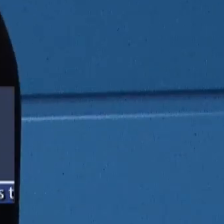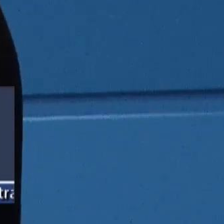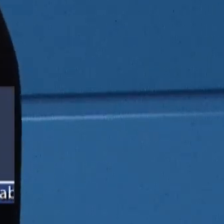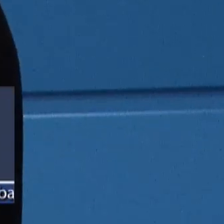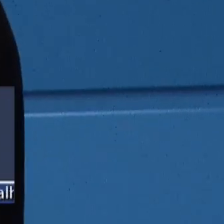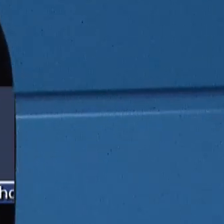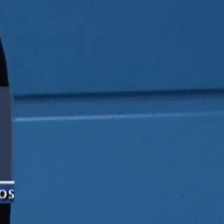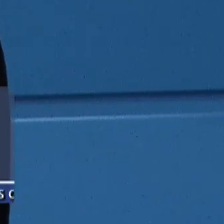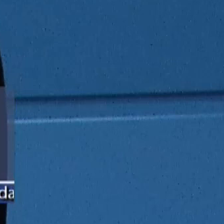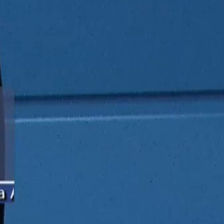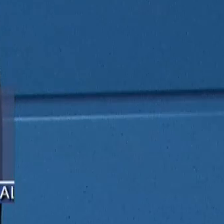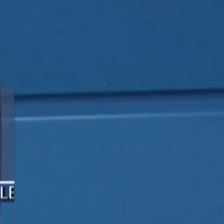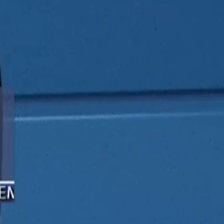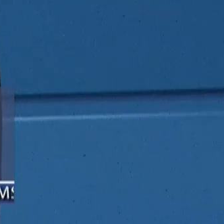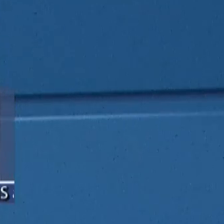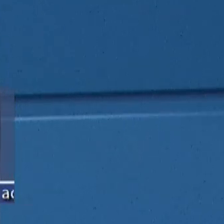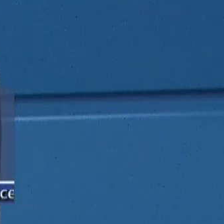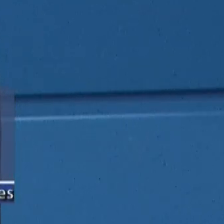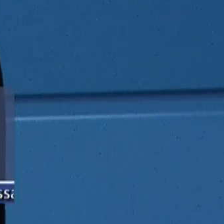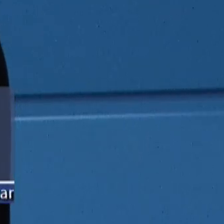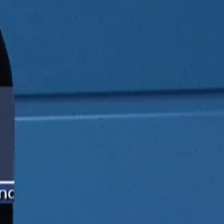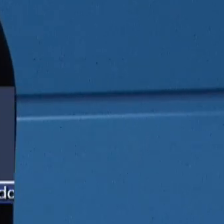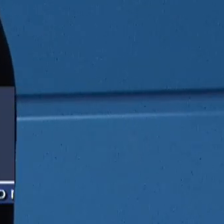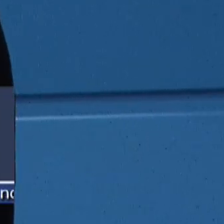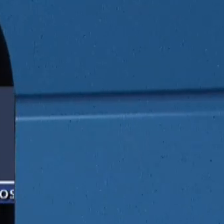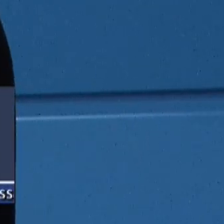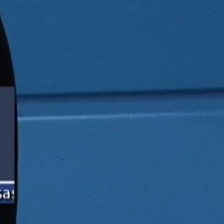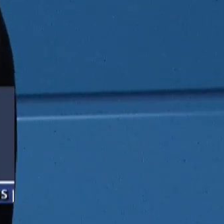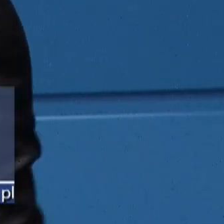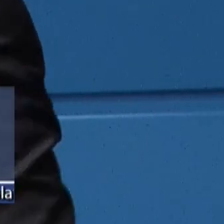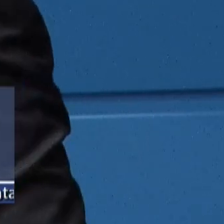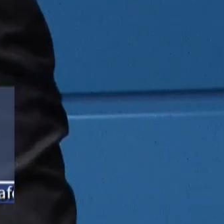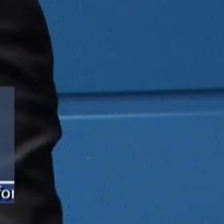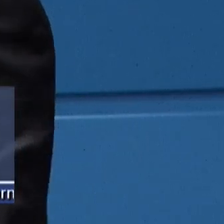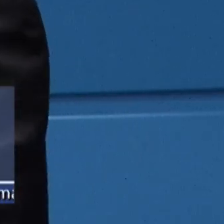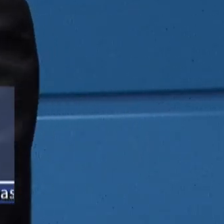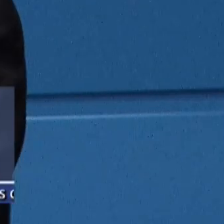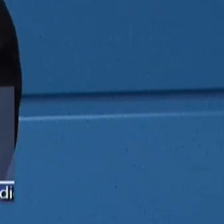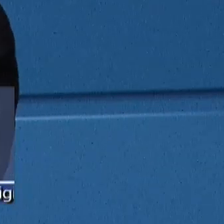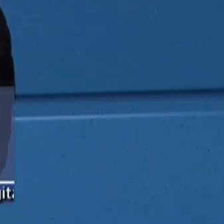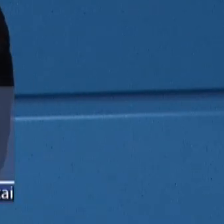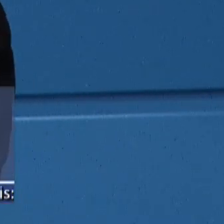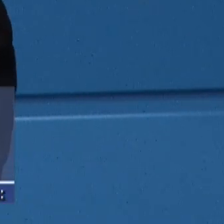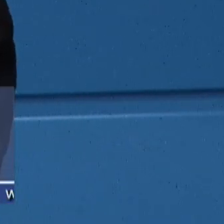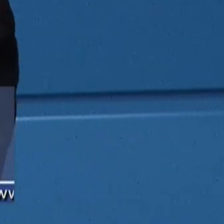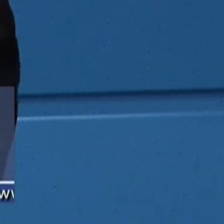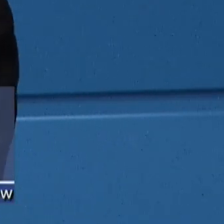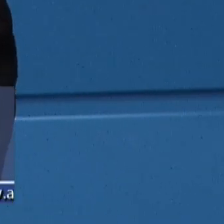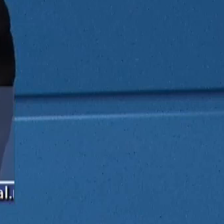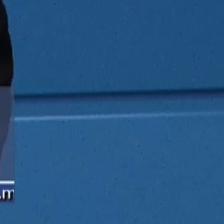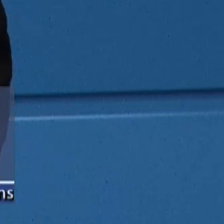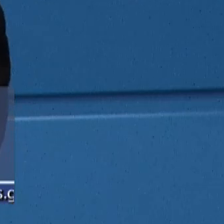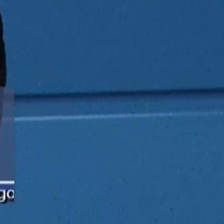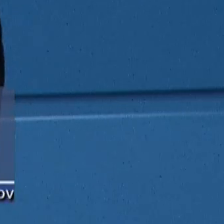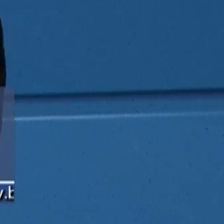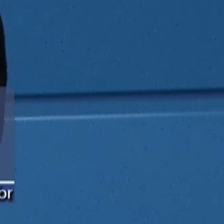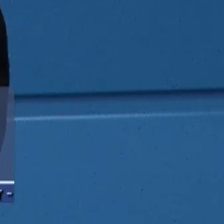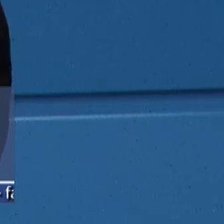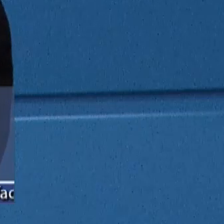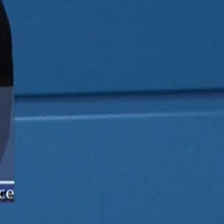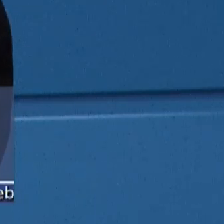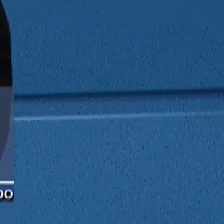os colegas pelo debate, o deputado Evander Vendramini, e dizer que é uma pena